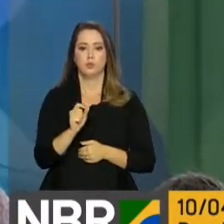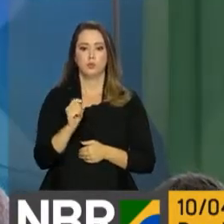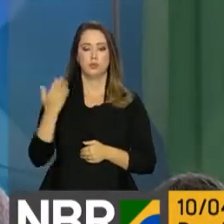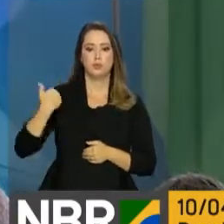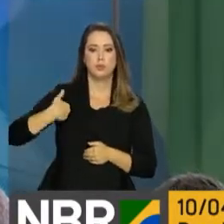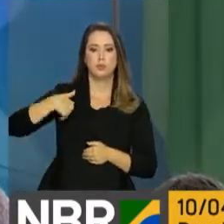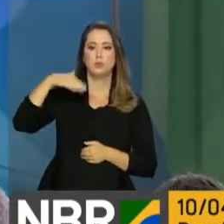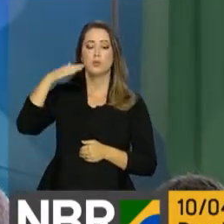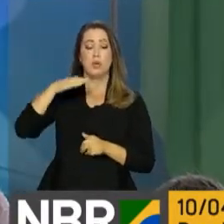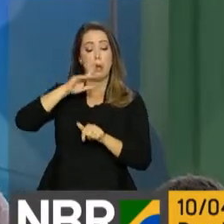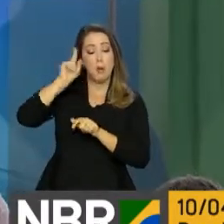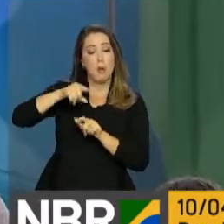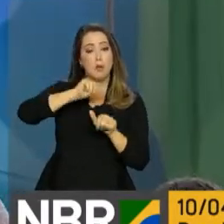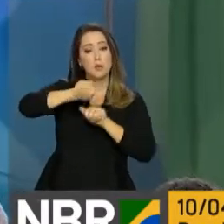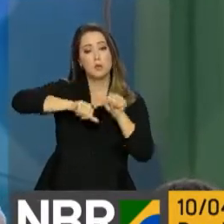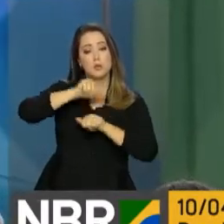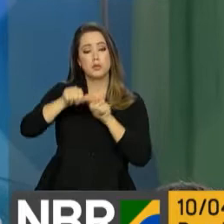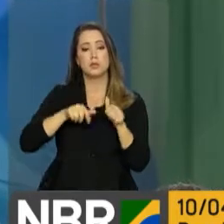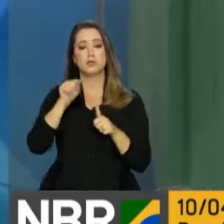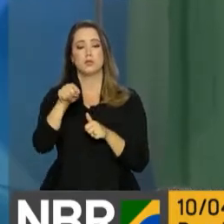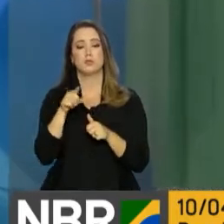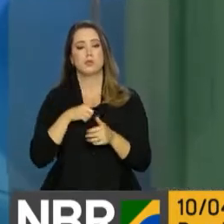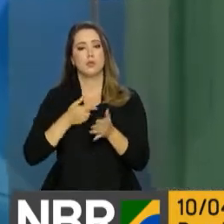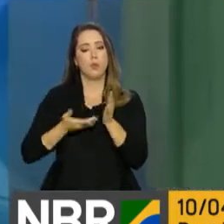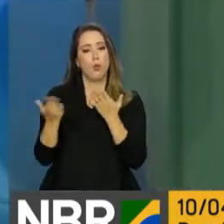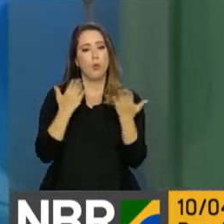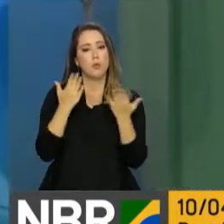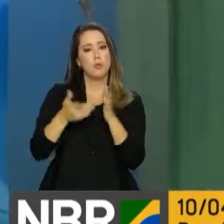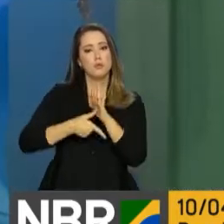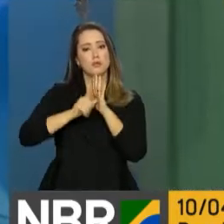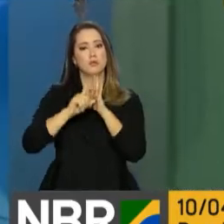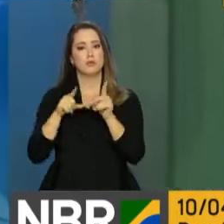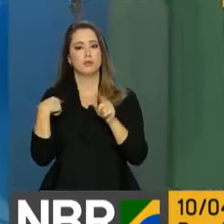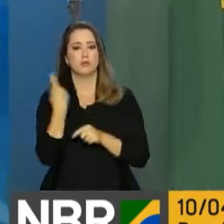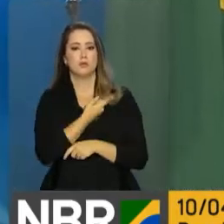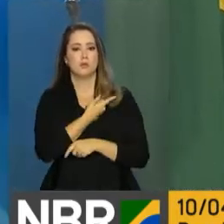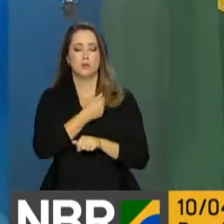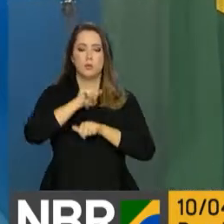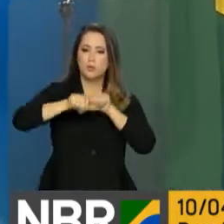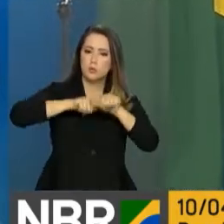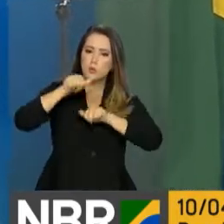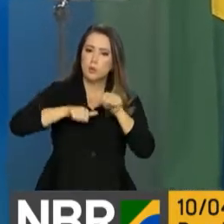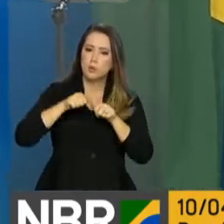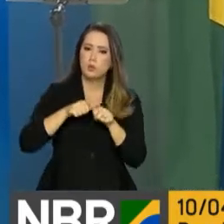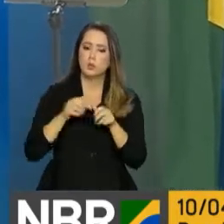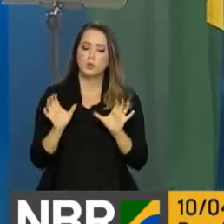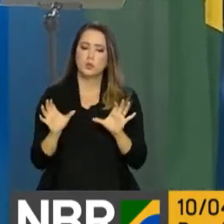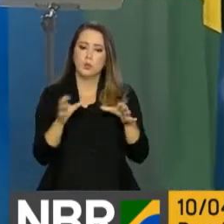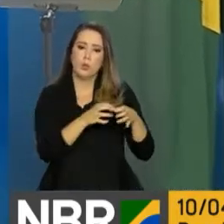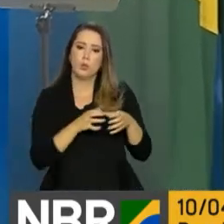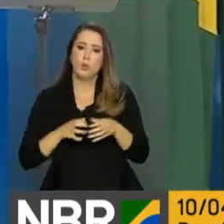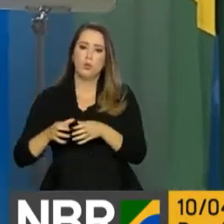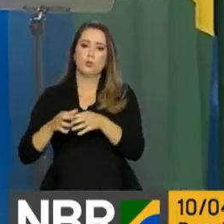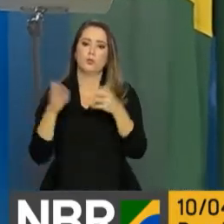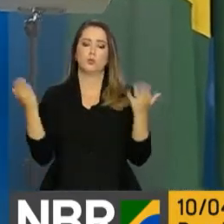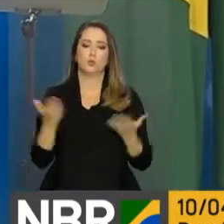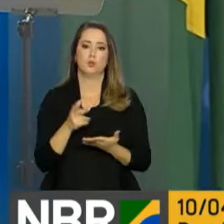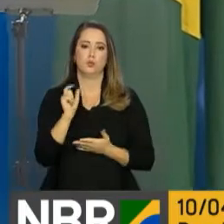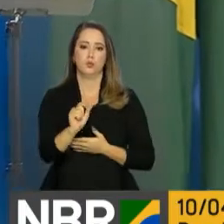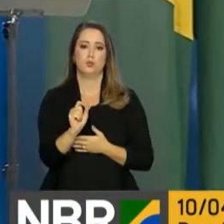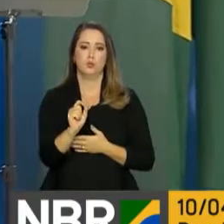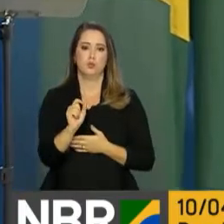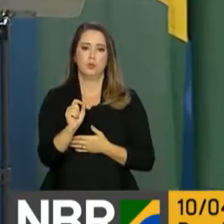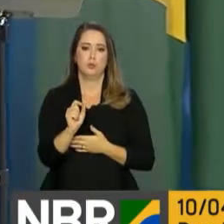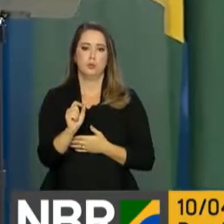São mudanças que, como aquelas anteriores, alteram a composição,